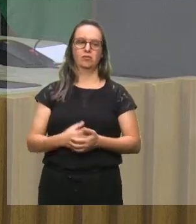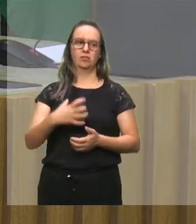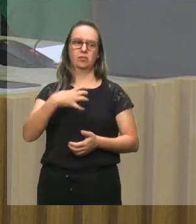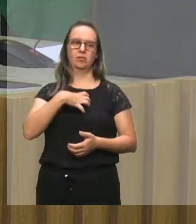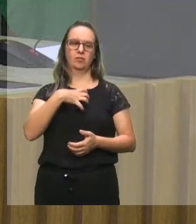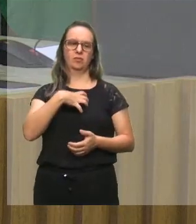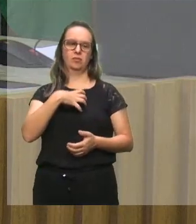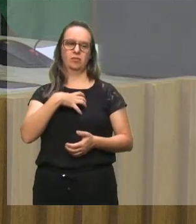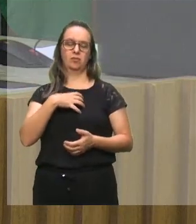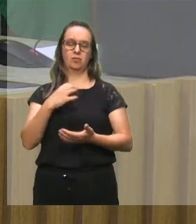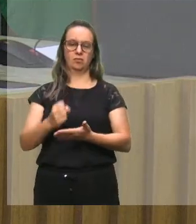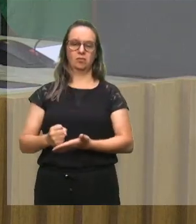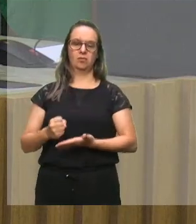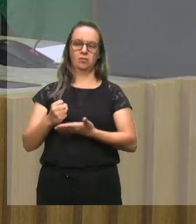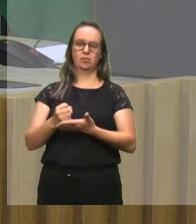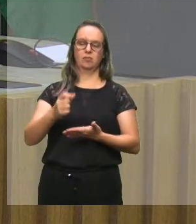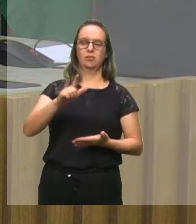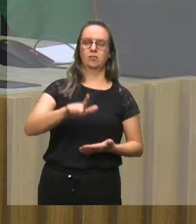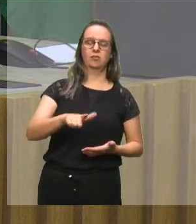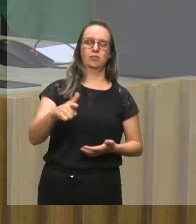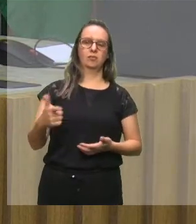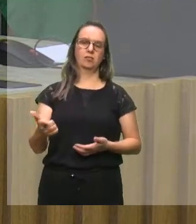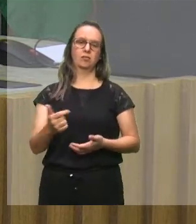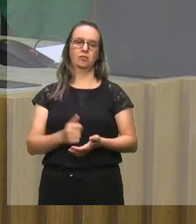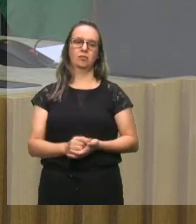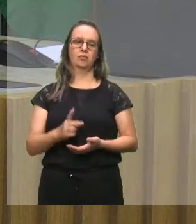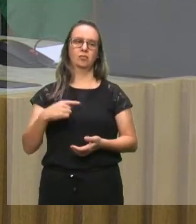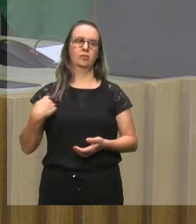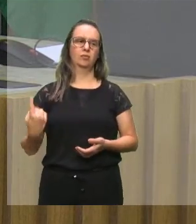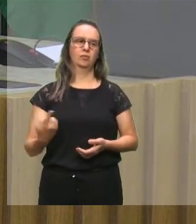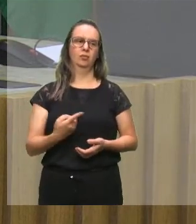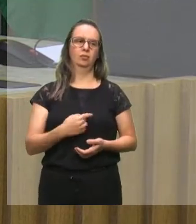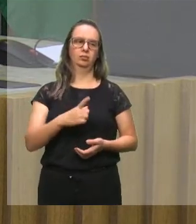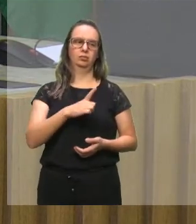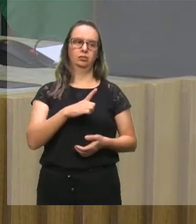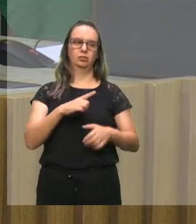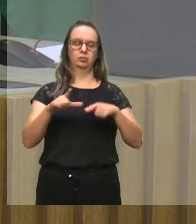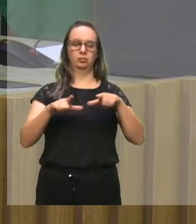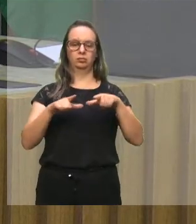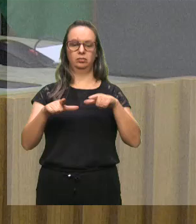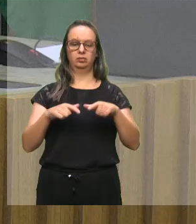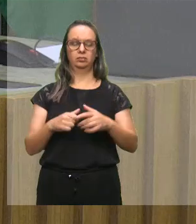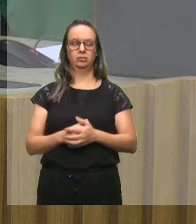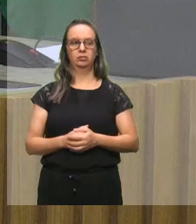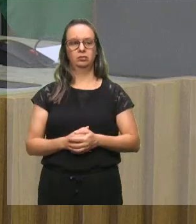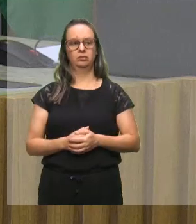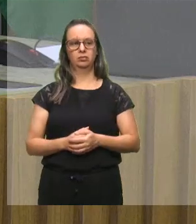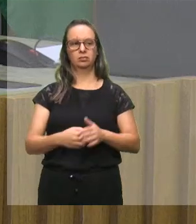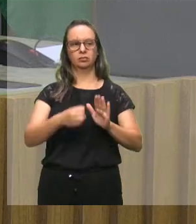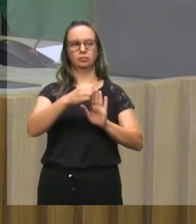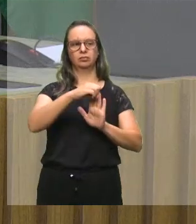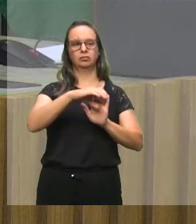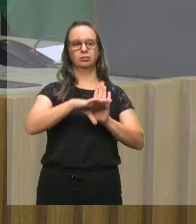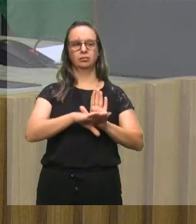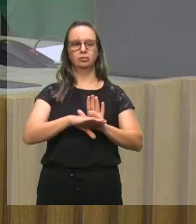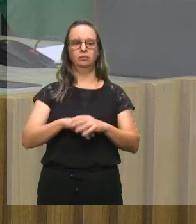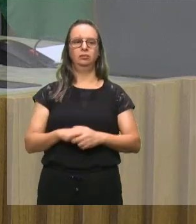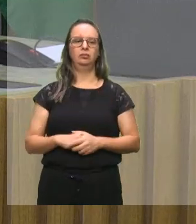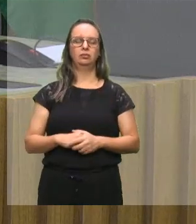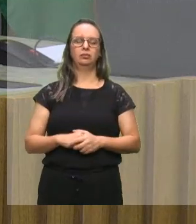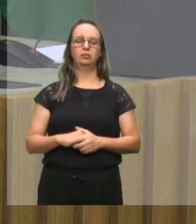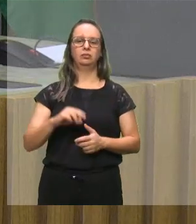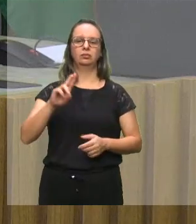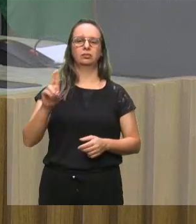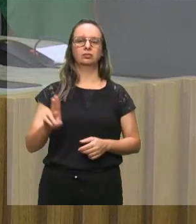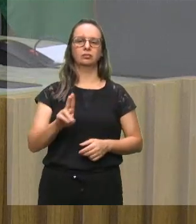crescimento conjunto. Nós temos algumas ações e algumas premissas de indicação de uso